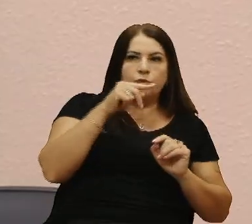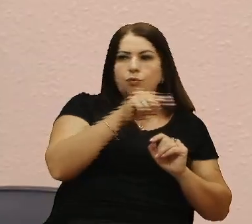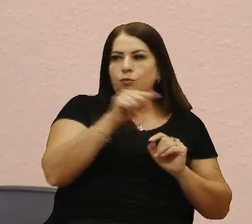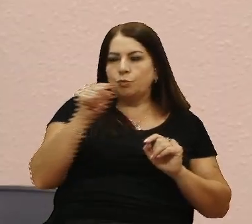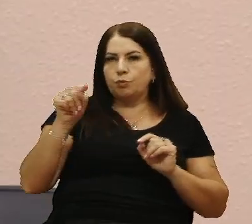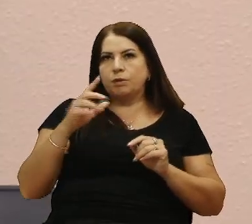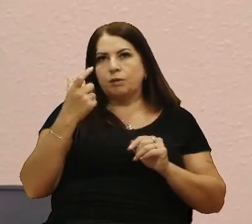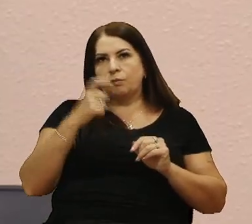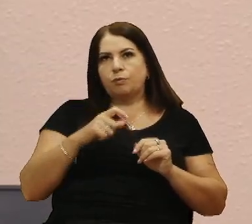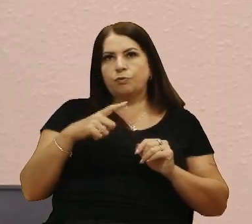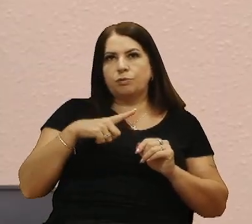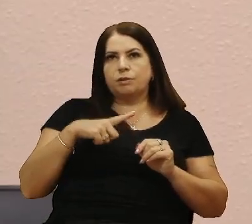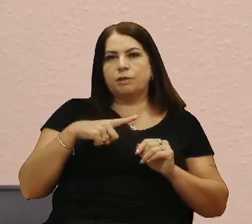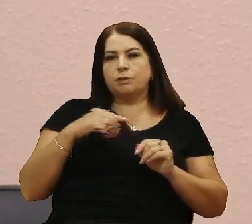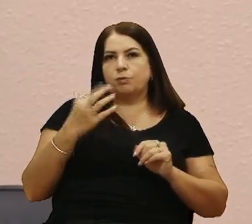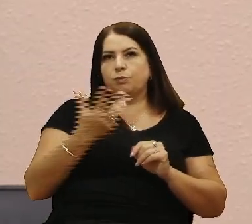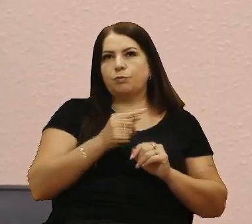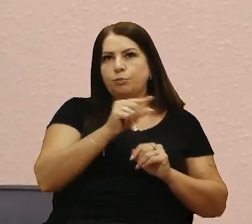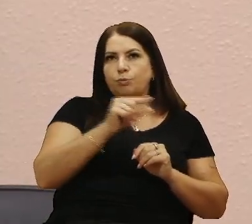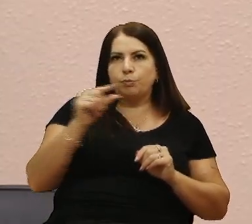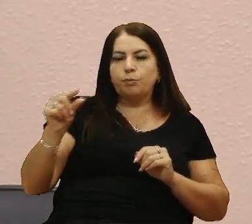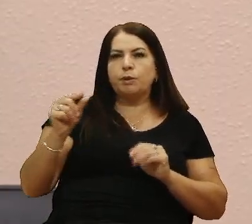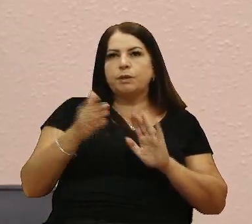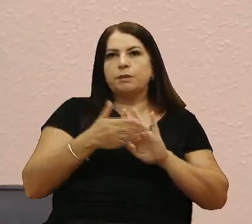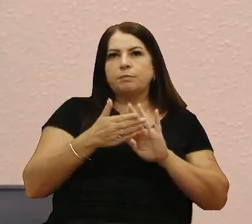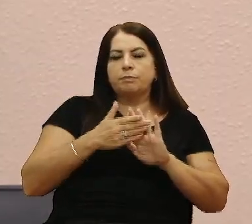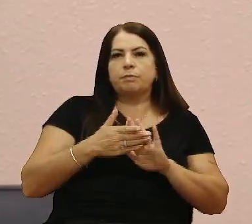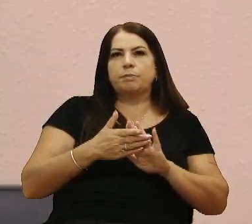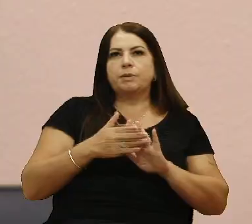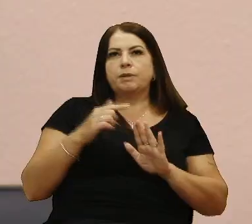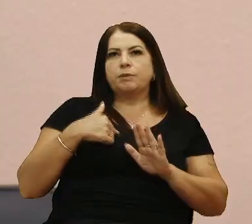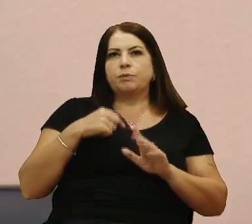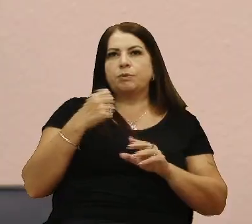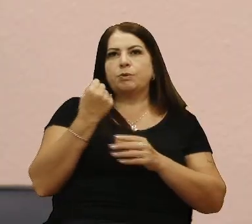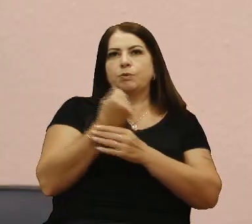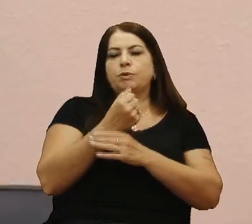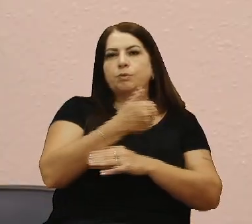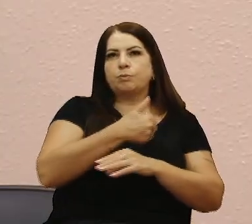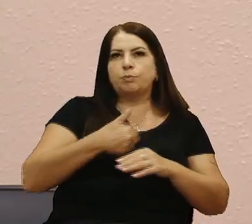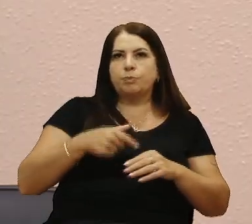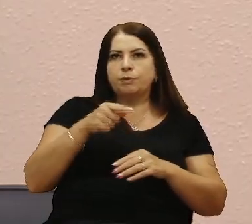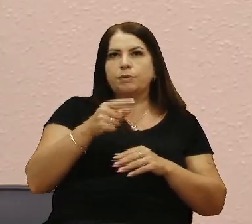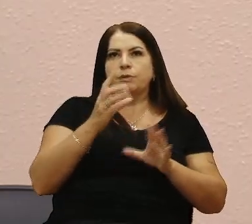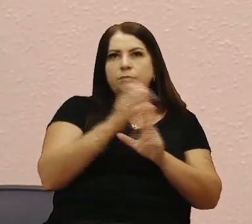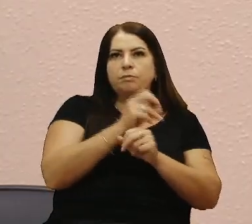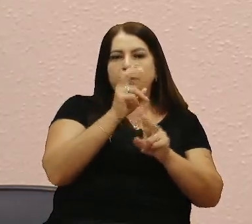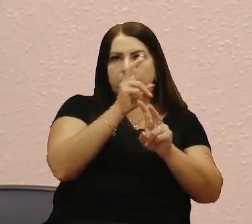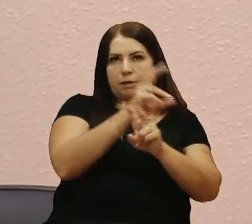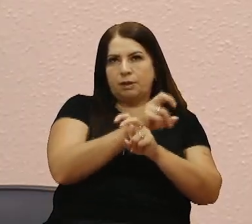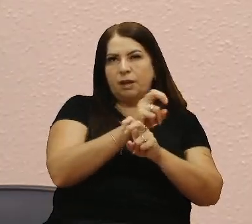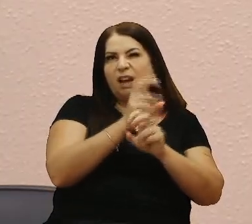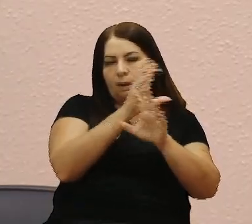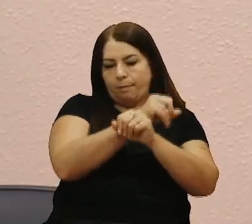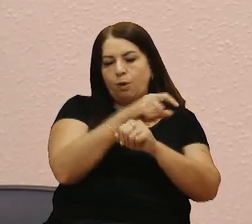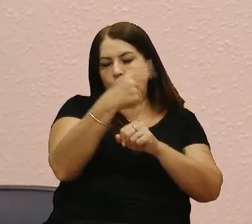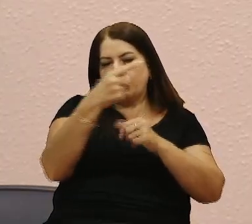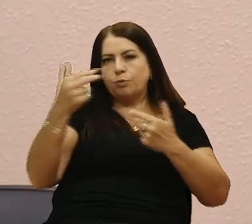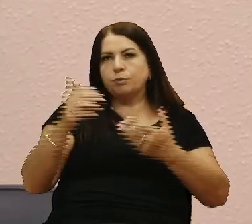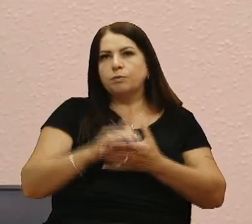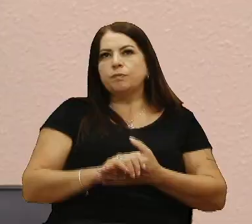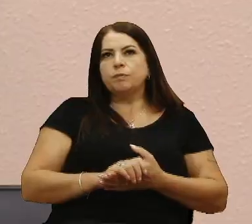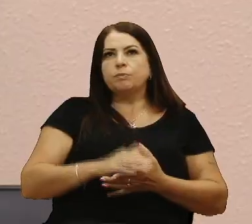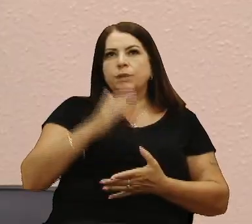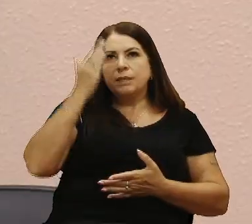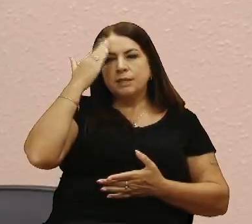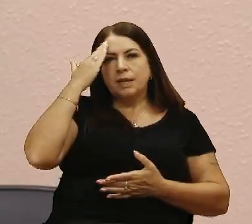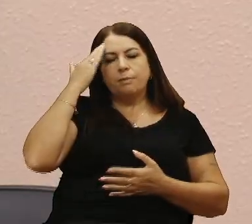outro. Eu acho que todos transitam, nem que seja um pouquinho na pauta. Eu na segurança pública, a senhora na causa animal, dentre outros. Mas a gente sabe